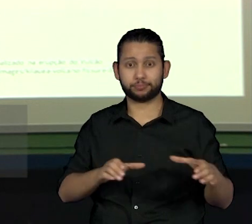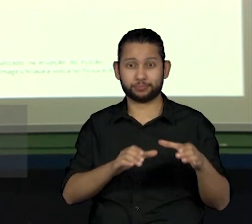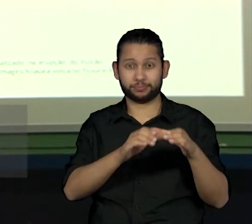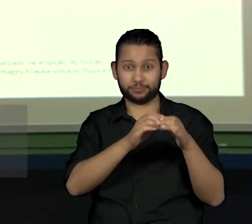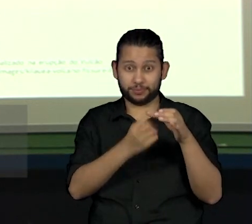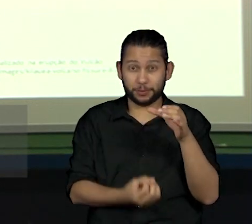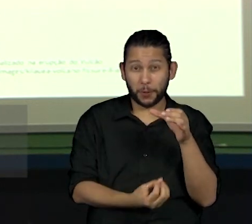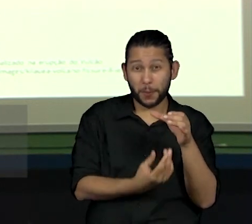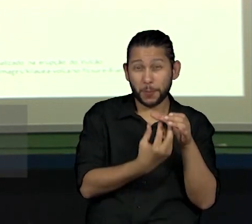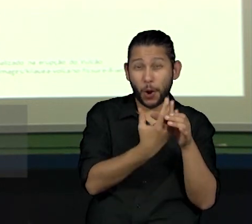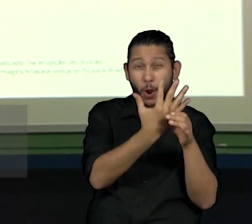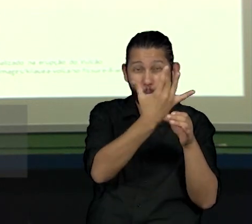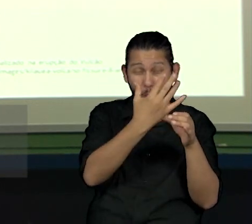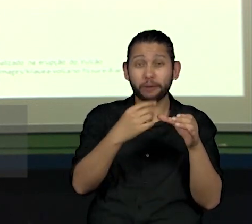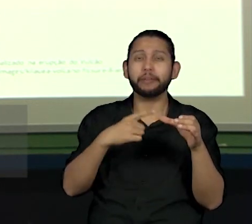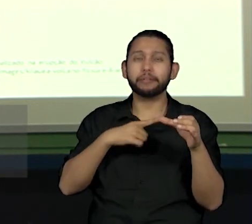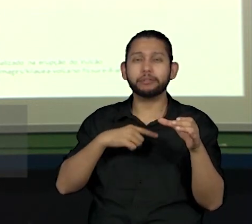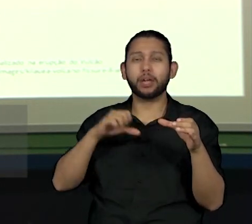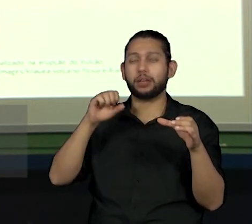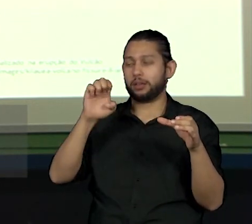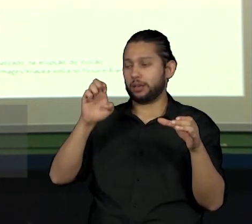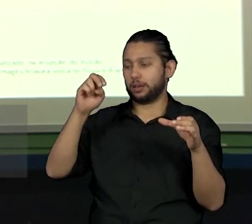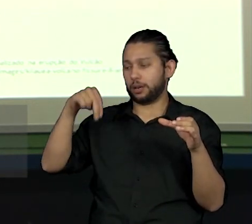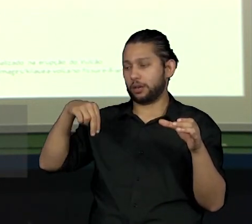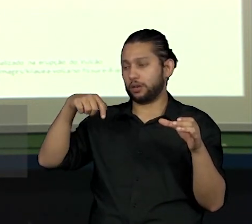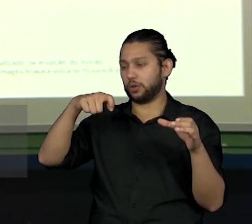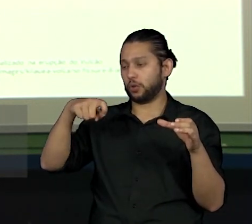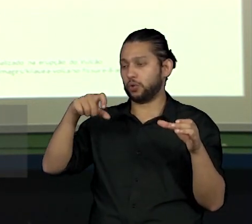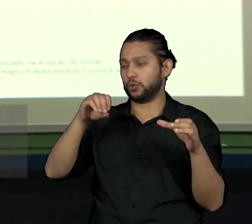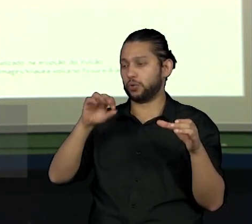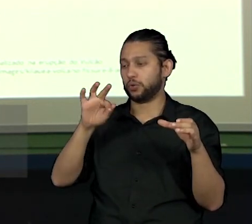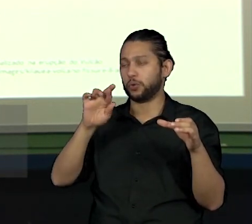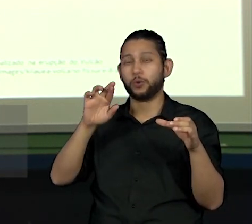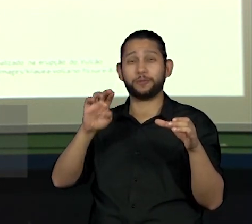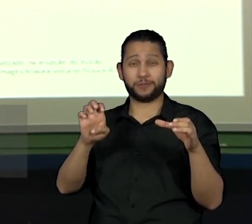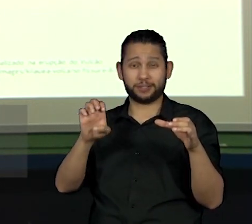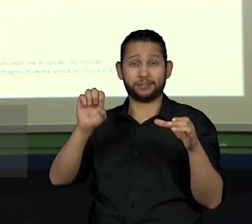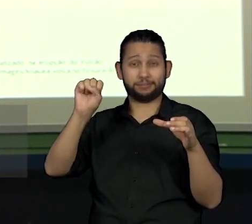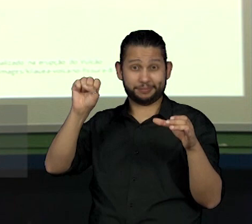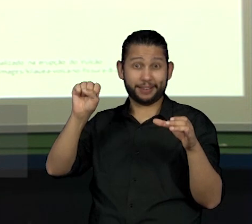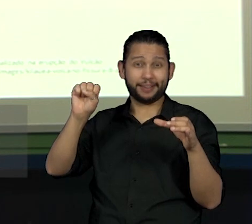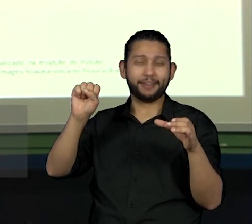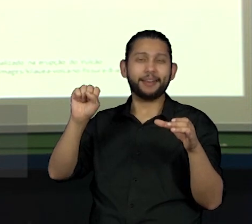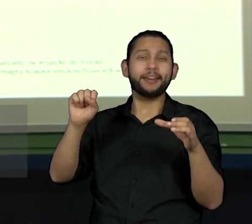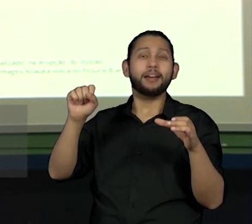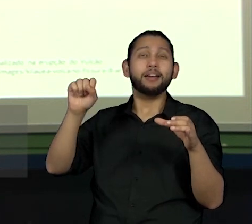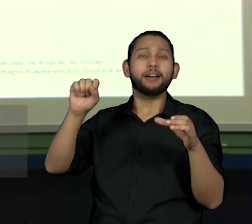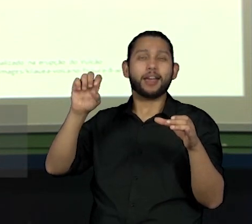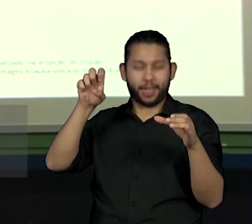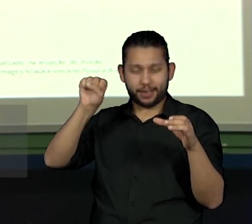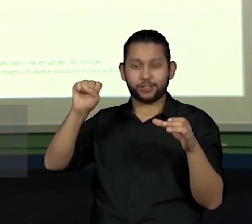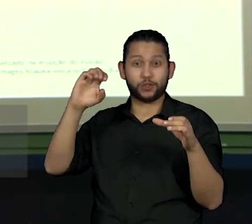que é liberada desses vulcões. Então a gente tem que tomar muito cuidado para estudar a litosfera, porque as consequências